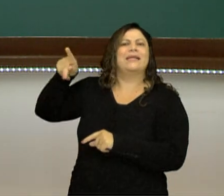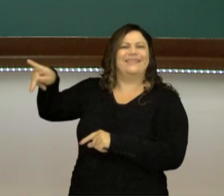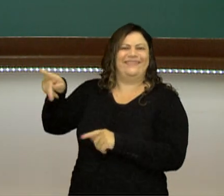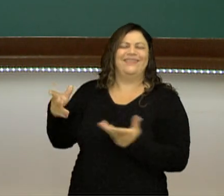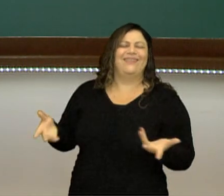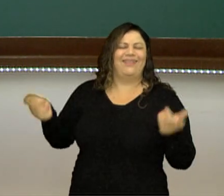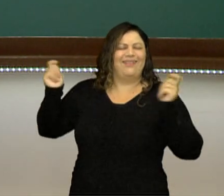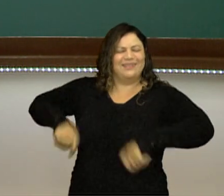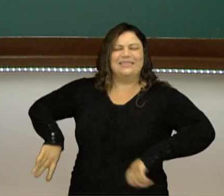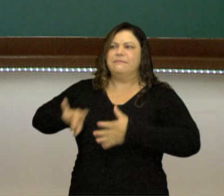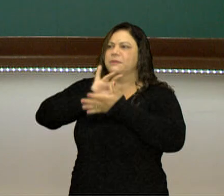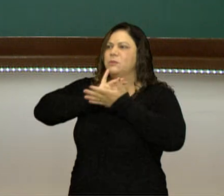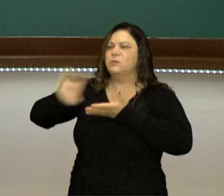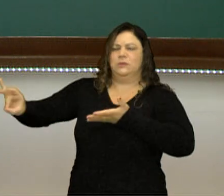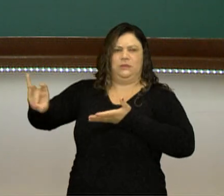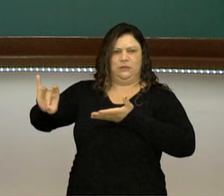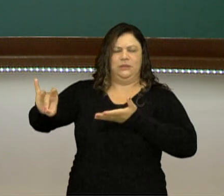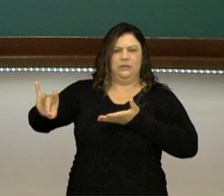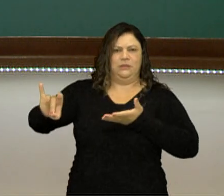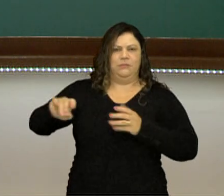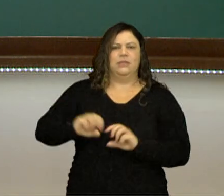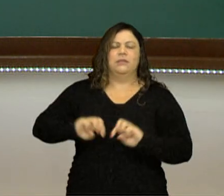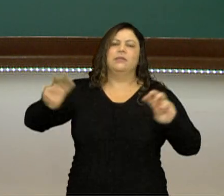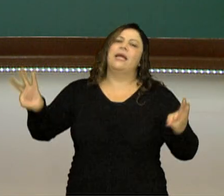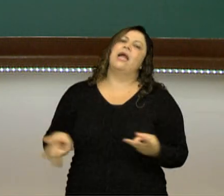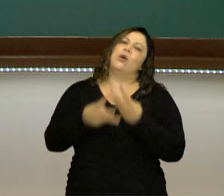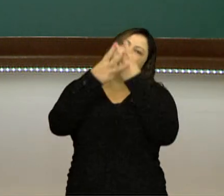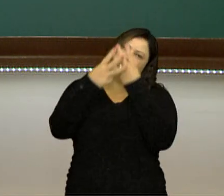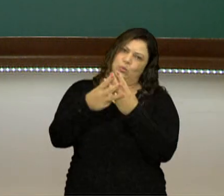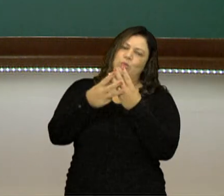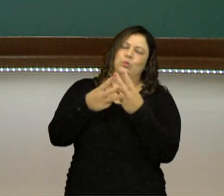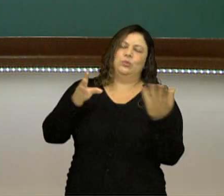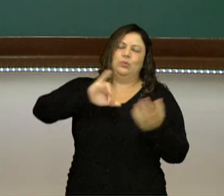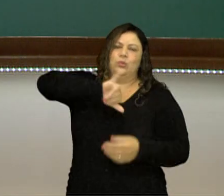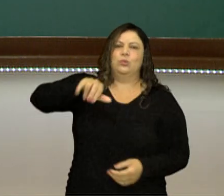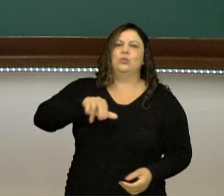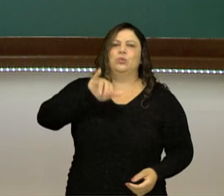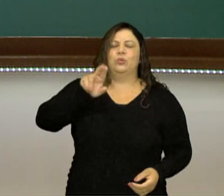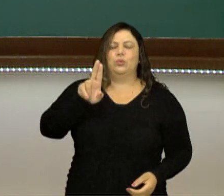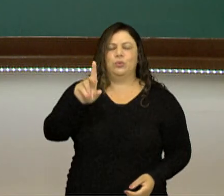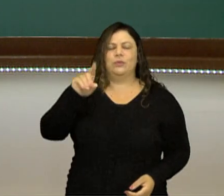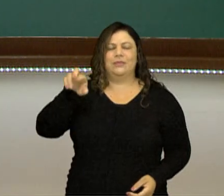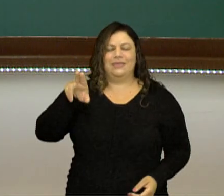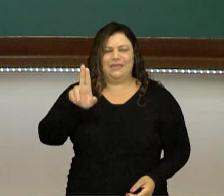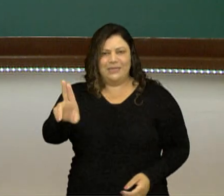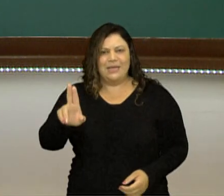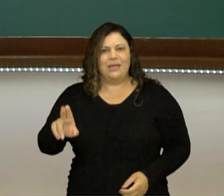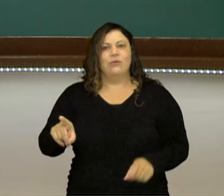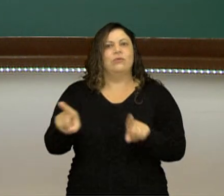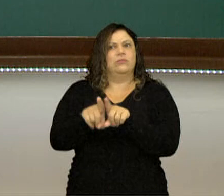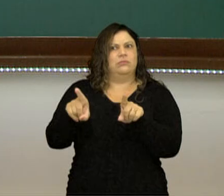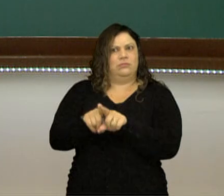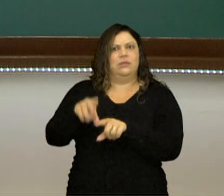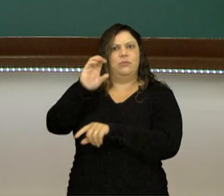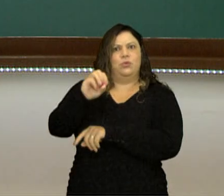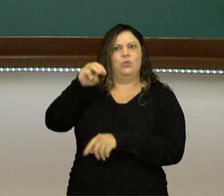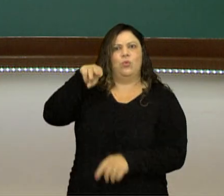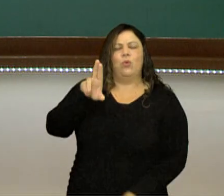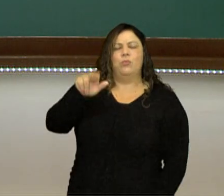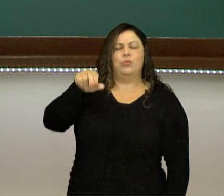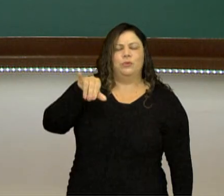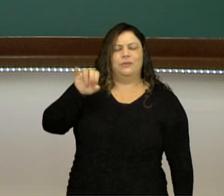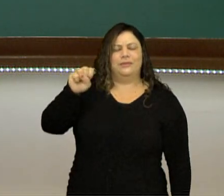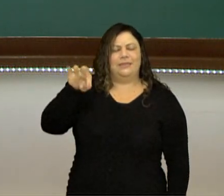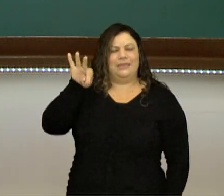você ter um inimigo para você acusar. Você sempre ter alguém a denunciar. O povo alemão é bom, o povo alemão luta